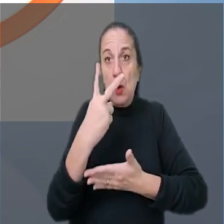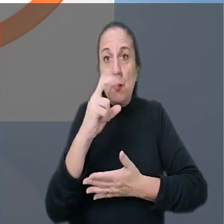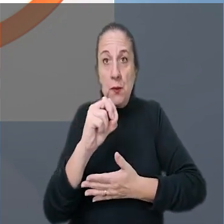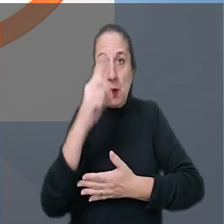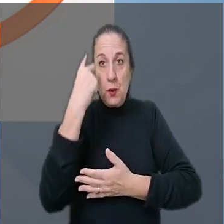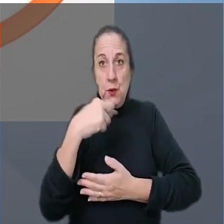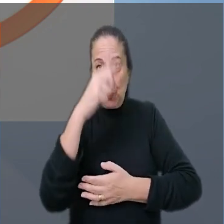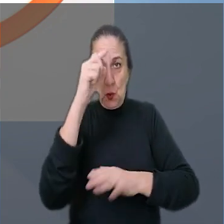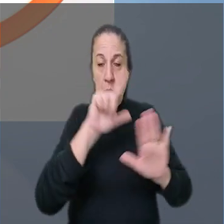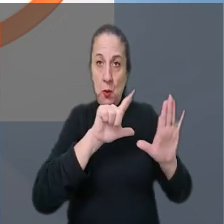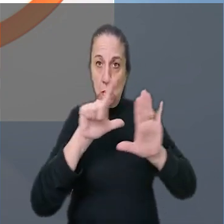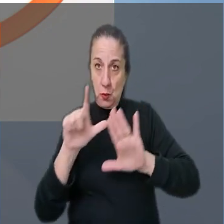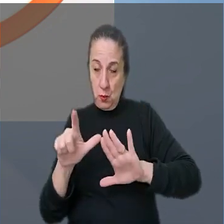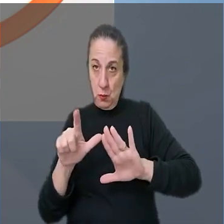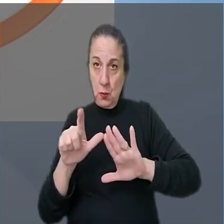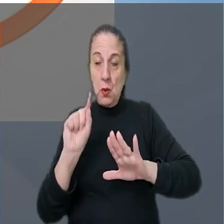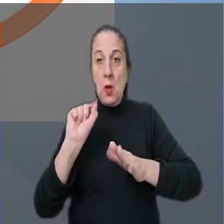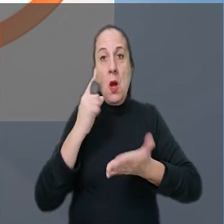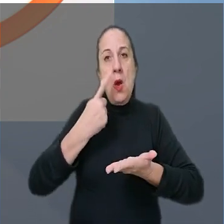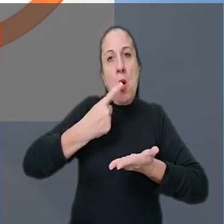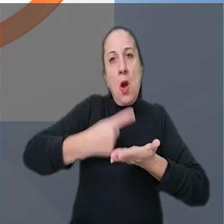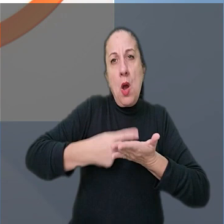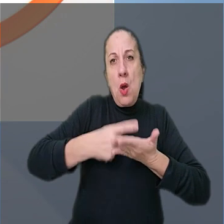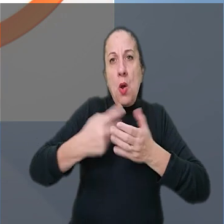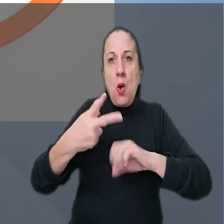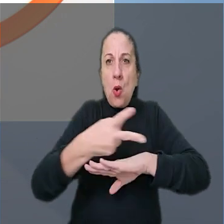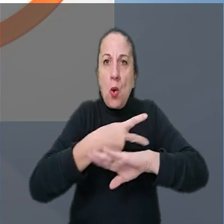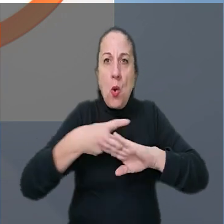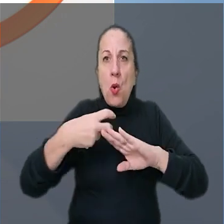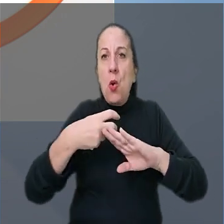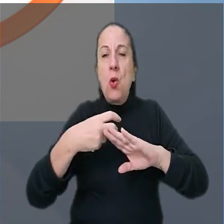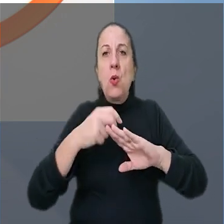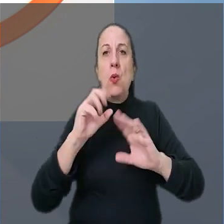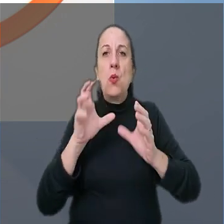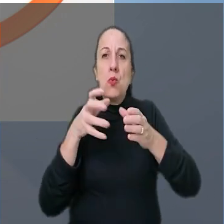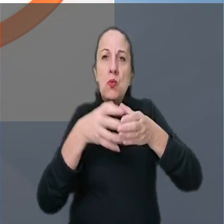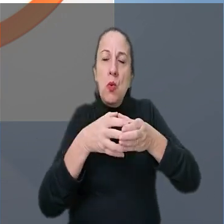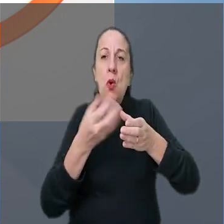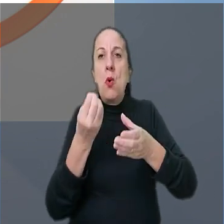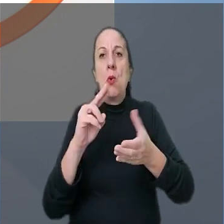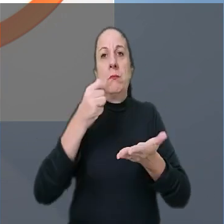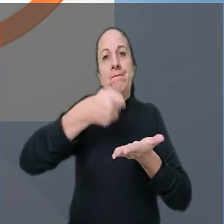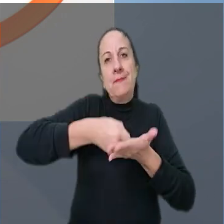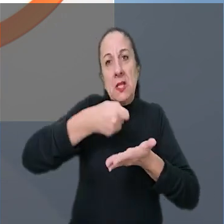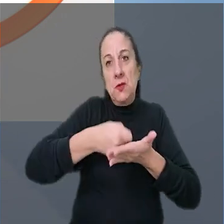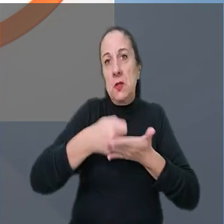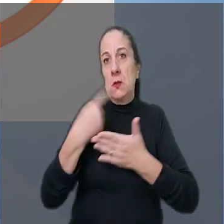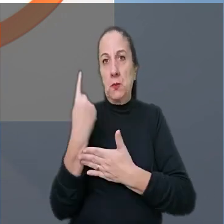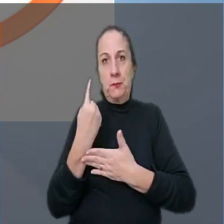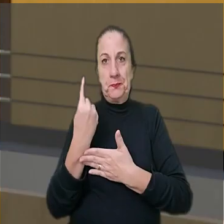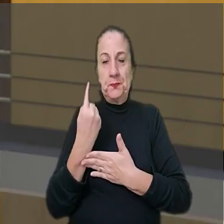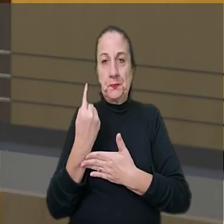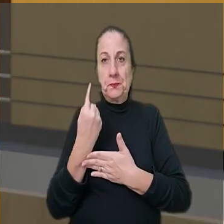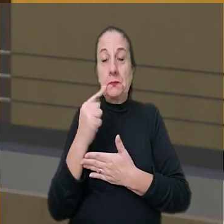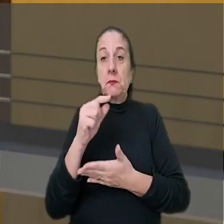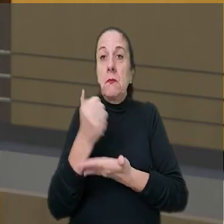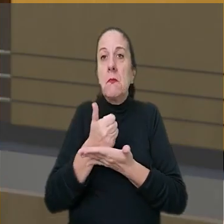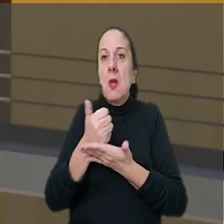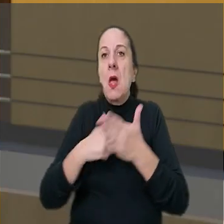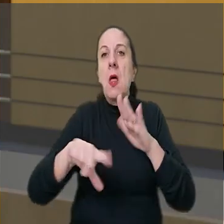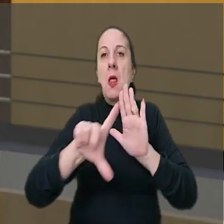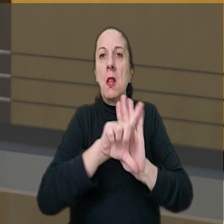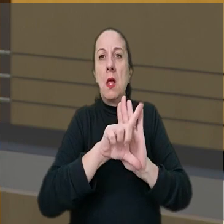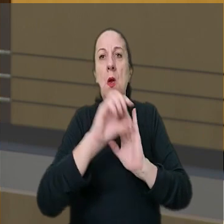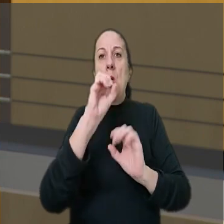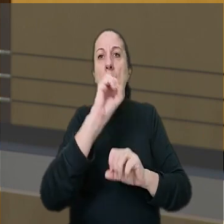e 20 horas semanais, salvo acordo ou convenção coletiva ou em caso de dedicação exclusiva. Com base